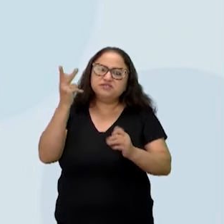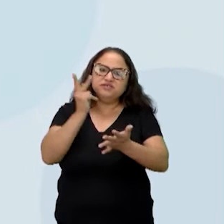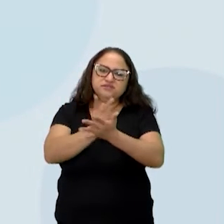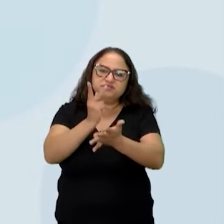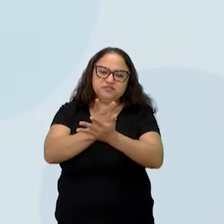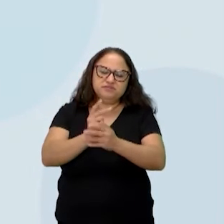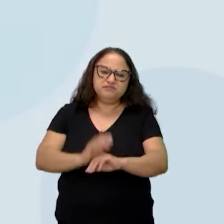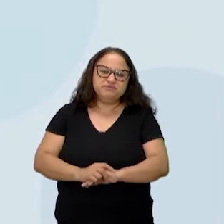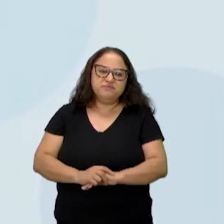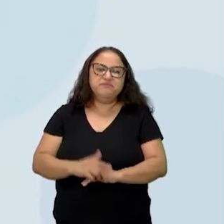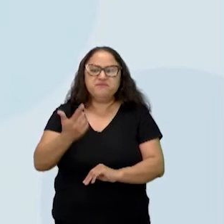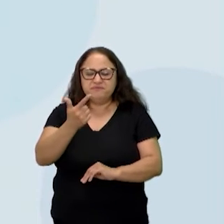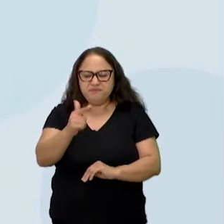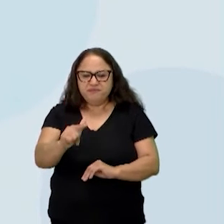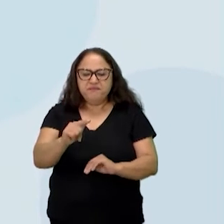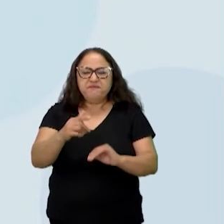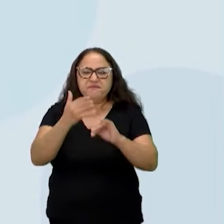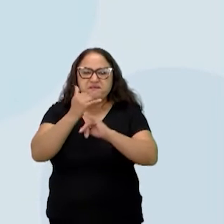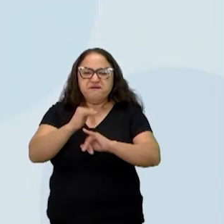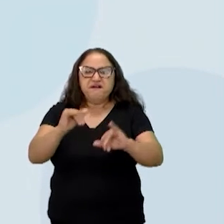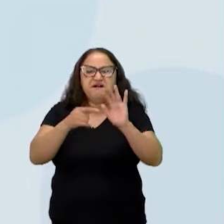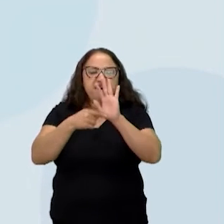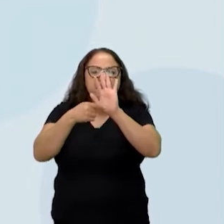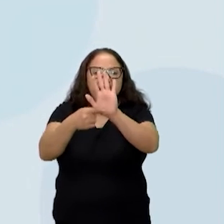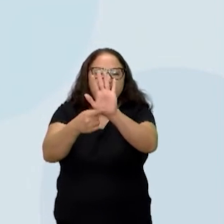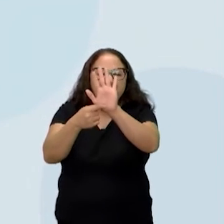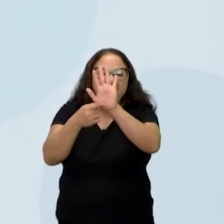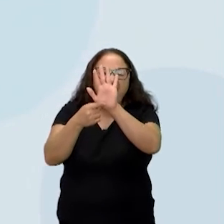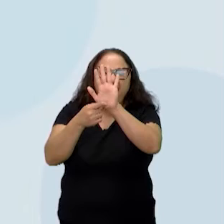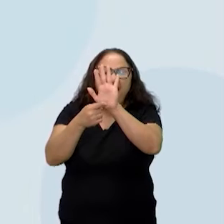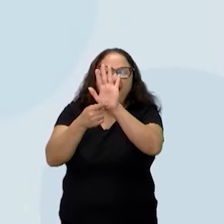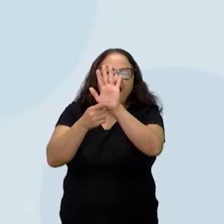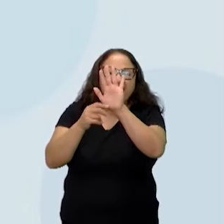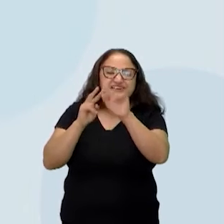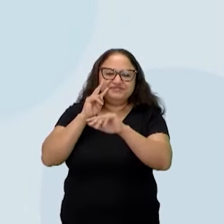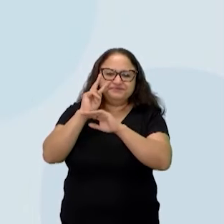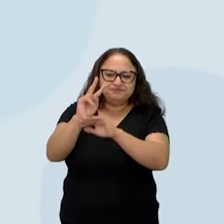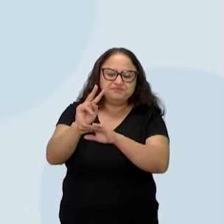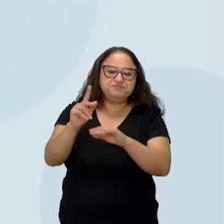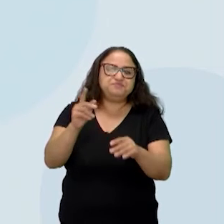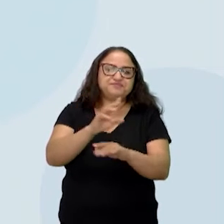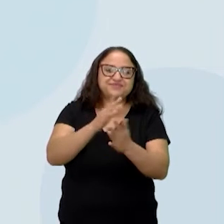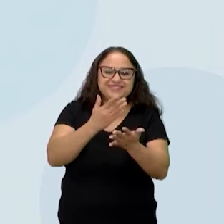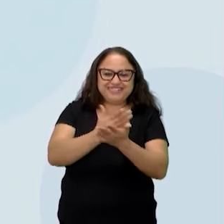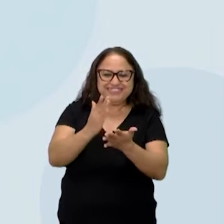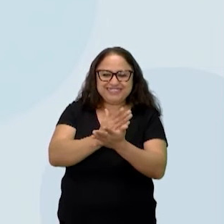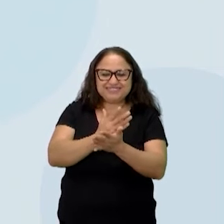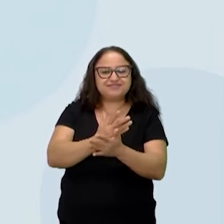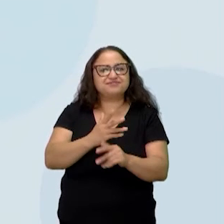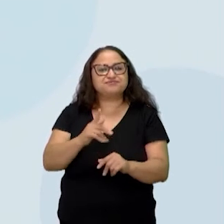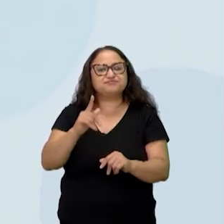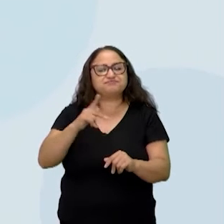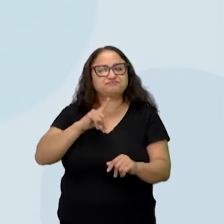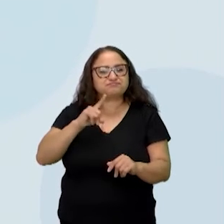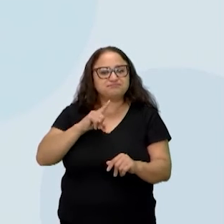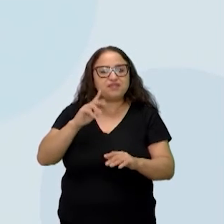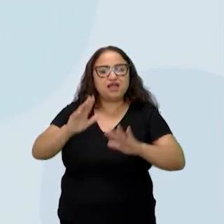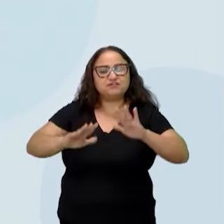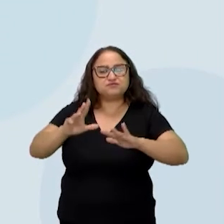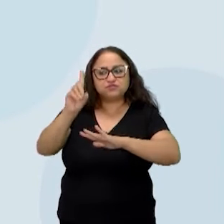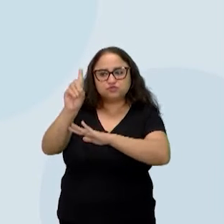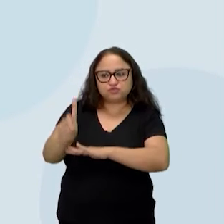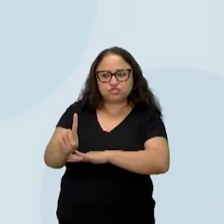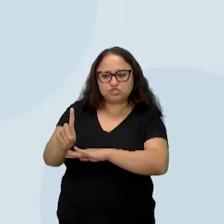reproduzida, refeita, relançada. Aí, claro, né, com a visão de cada encenador. Às vezes, o encenador ou o diretor de